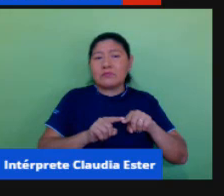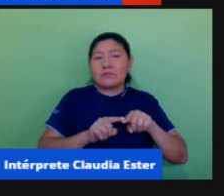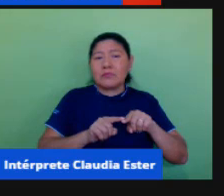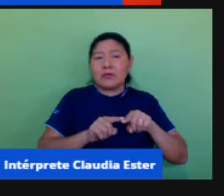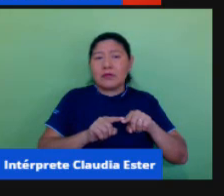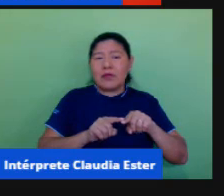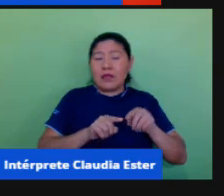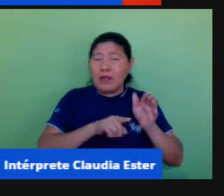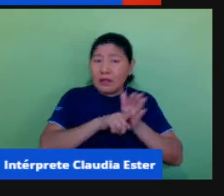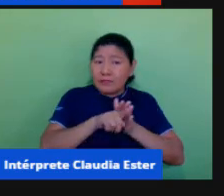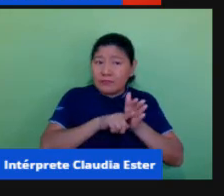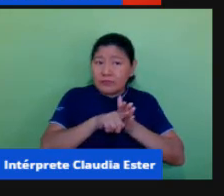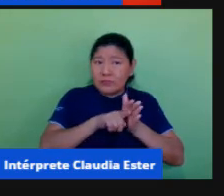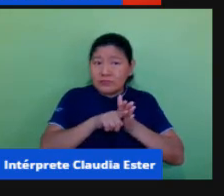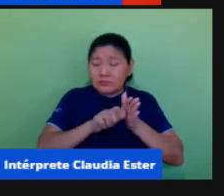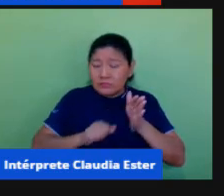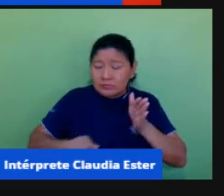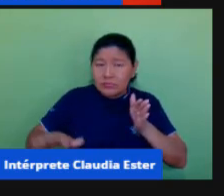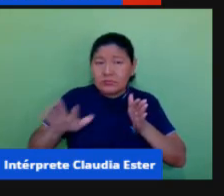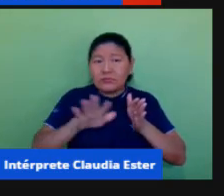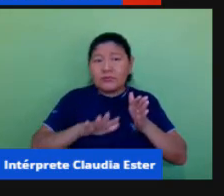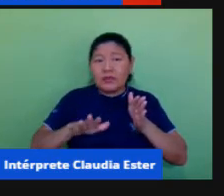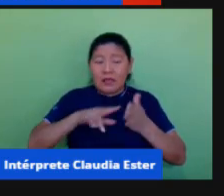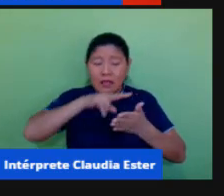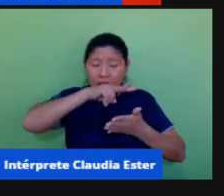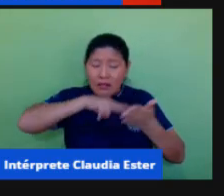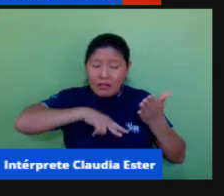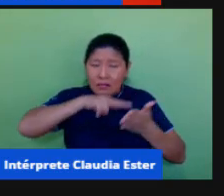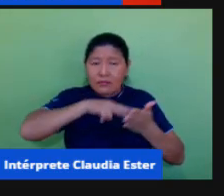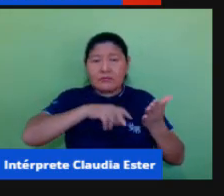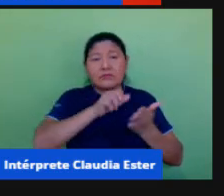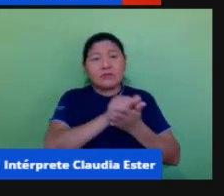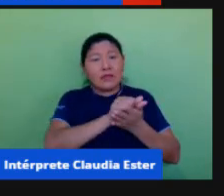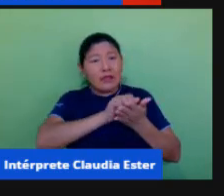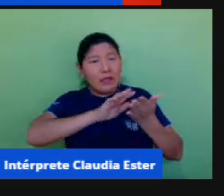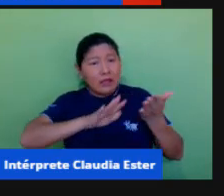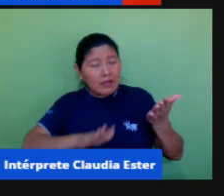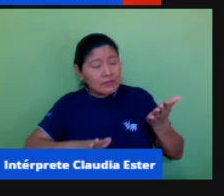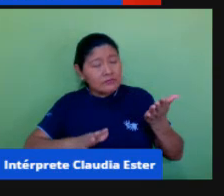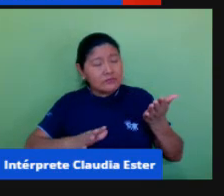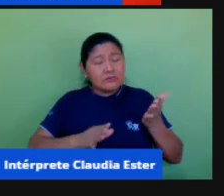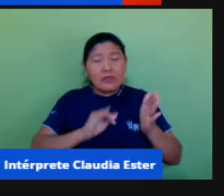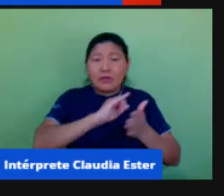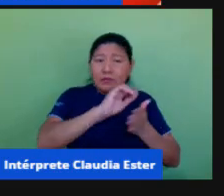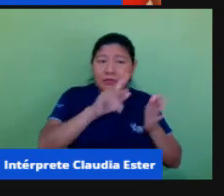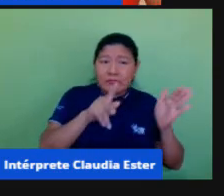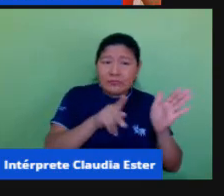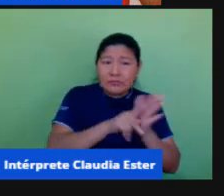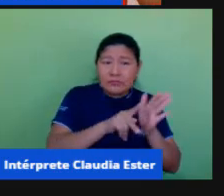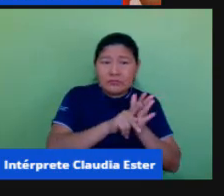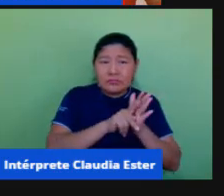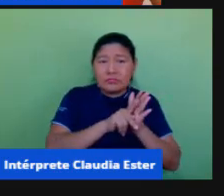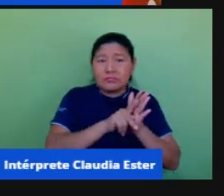né? A pesquisa de campo, a leitura e exercício, projeto de vida,